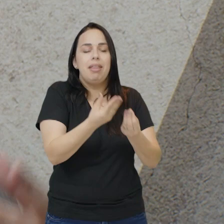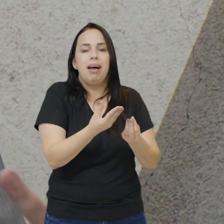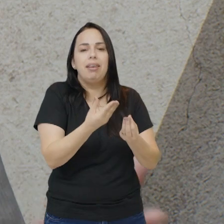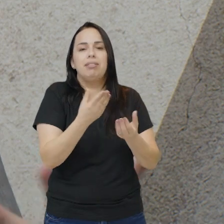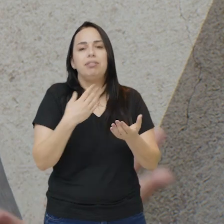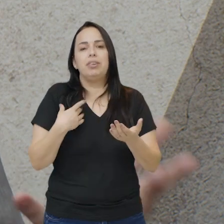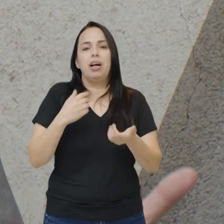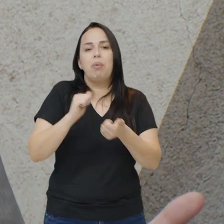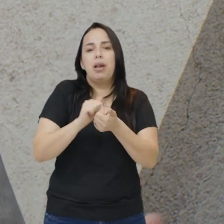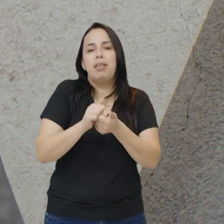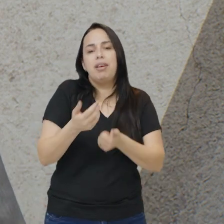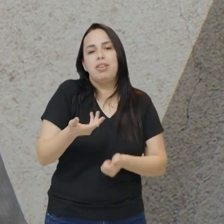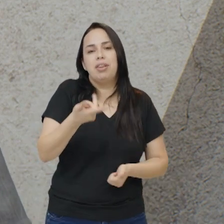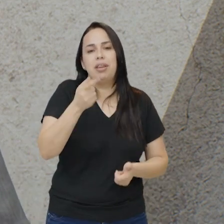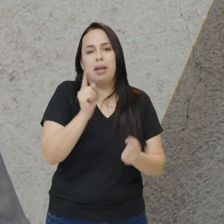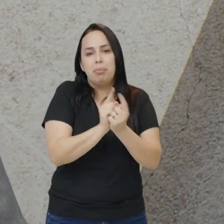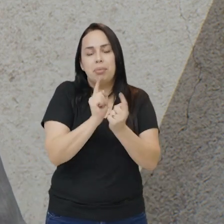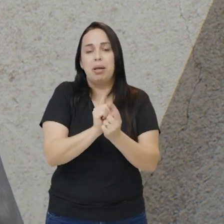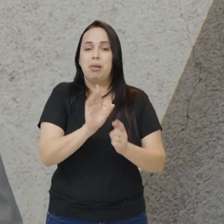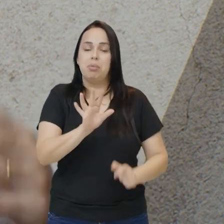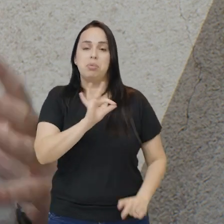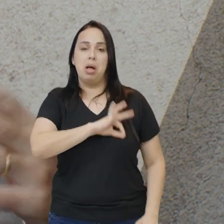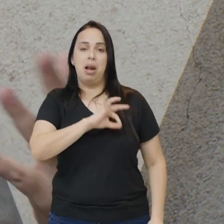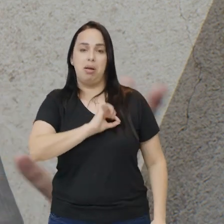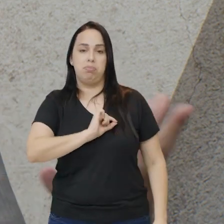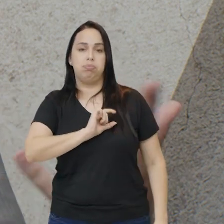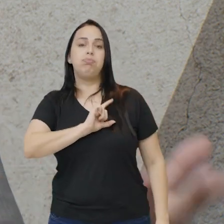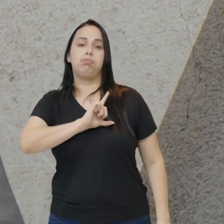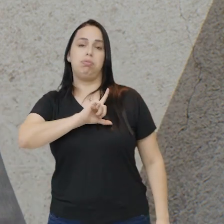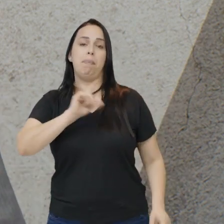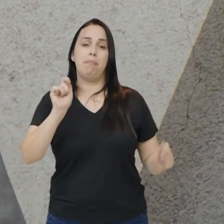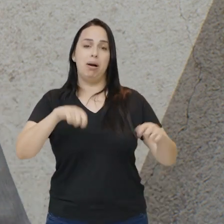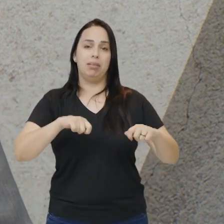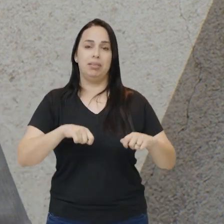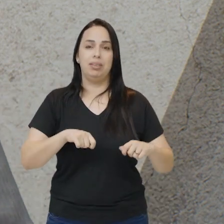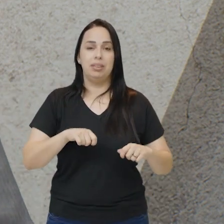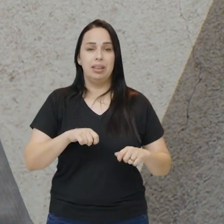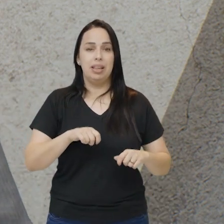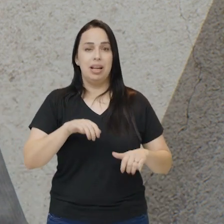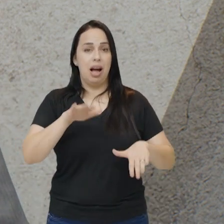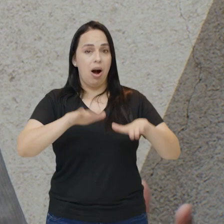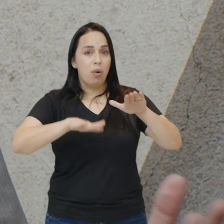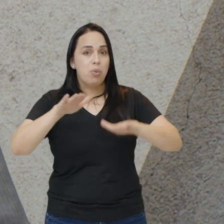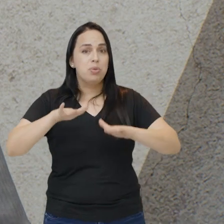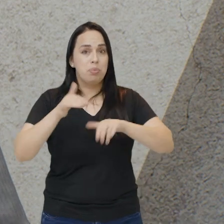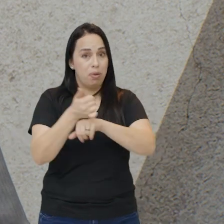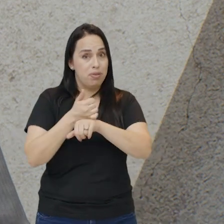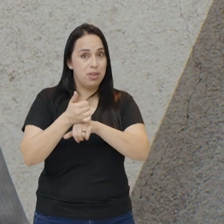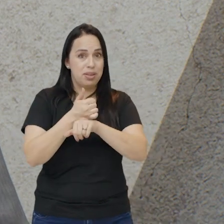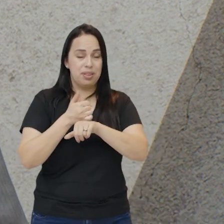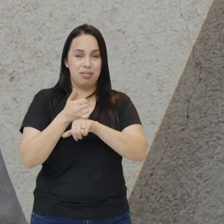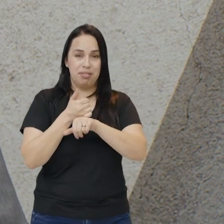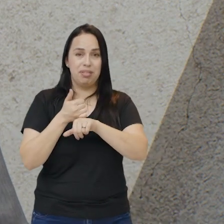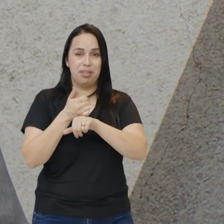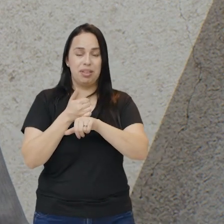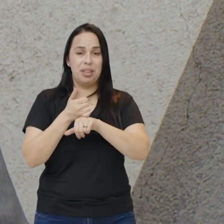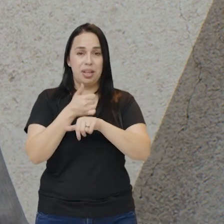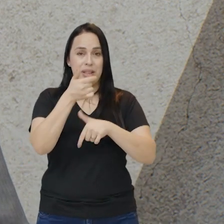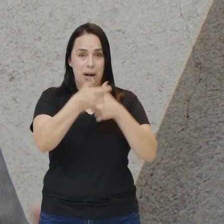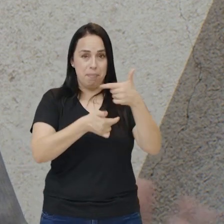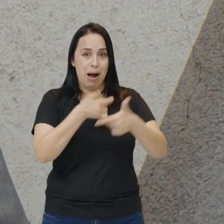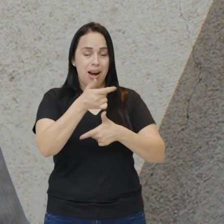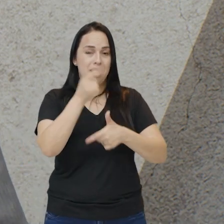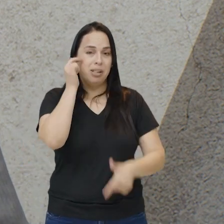para garantir a qualidade desse atendimento. Então, esse salário pode ir muito além disso. Tanto é que há muitos profissionais que